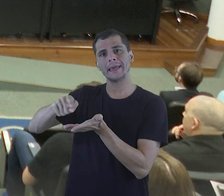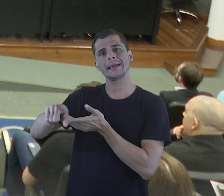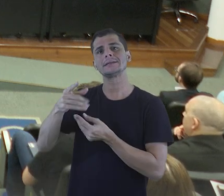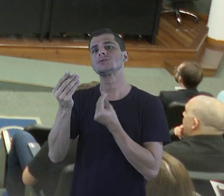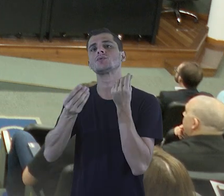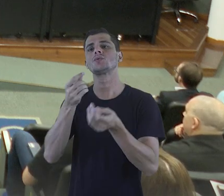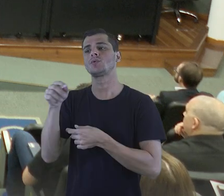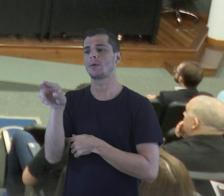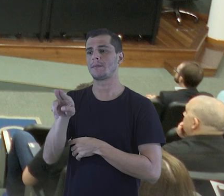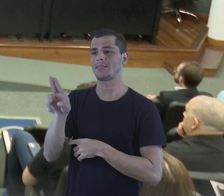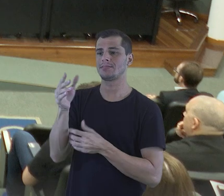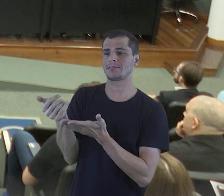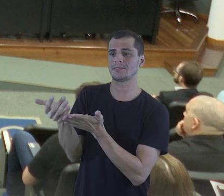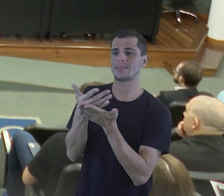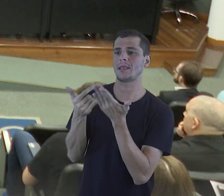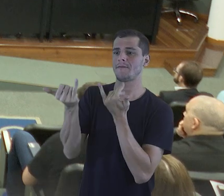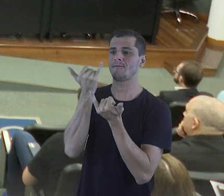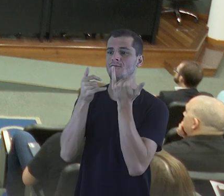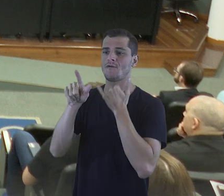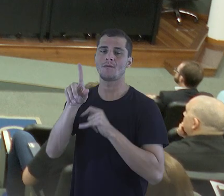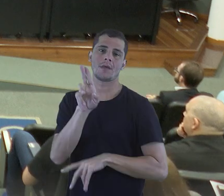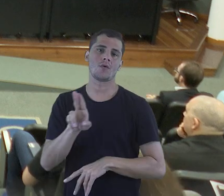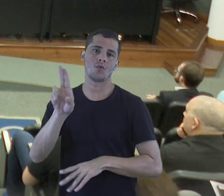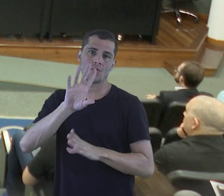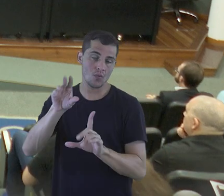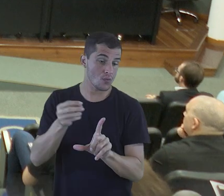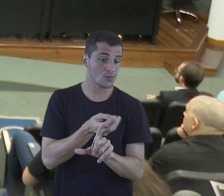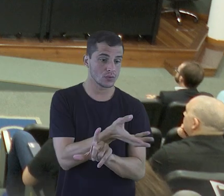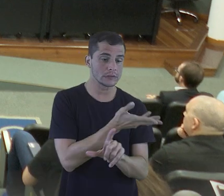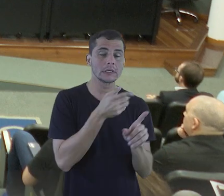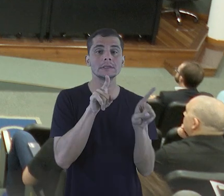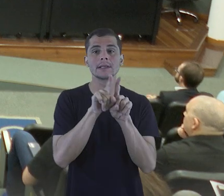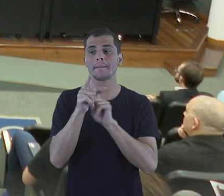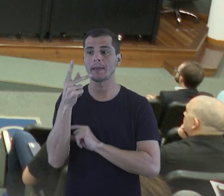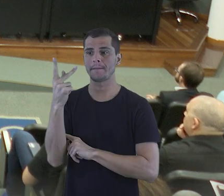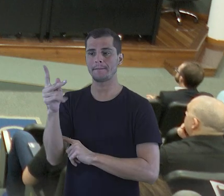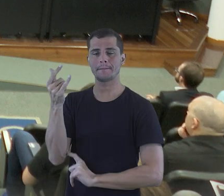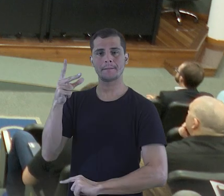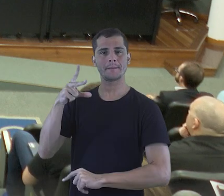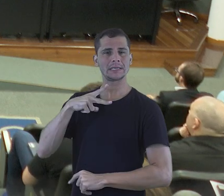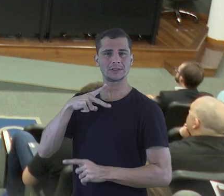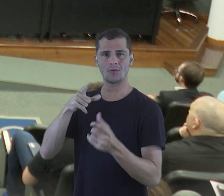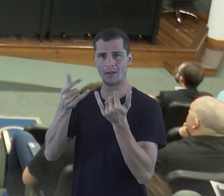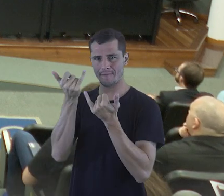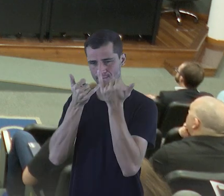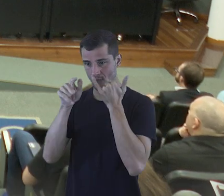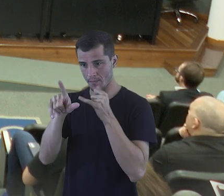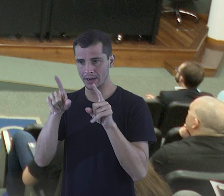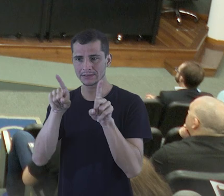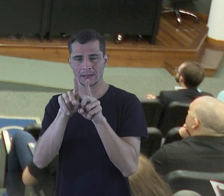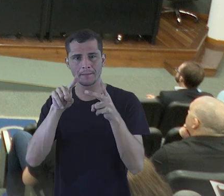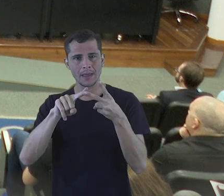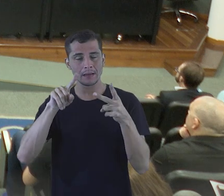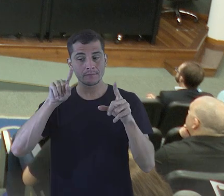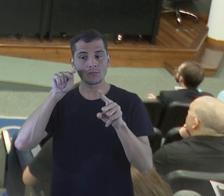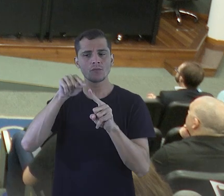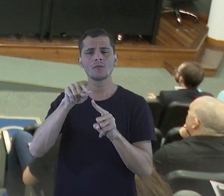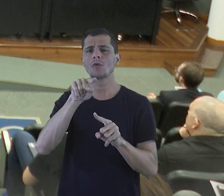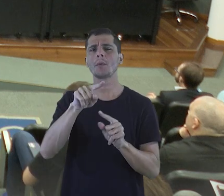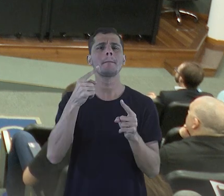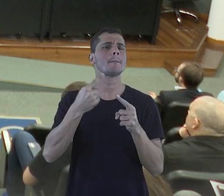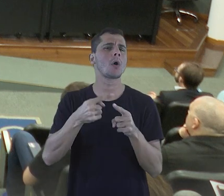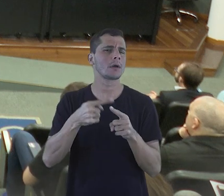uso compartilhado desses dados objetivo e finalidade descrição dos dados pessoais de forma objetiva e detalhada indicação da finalidade